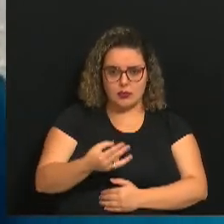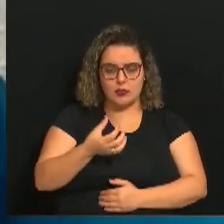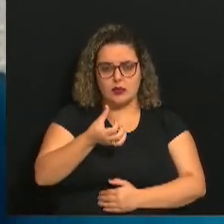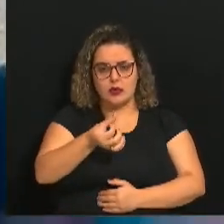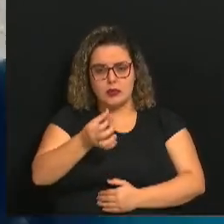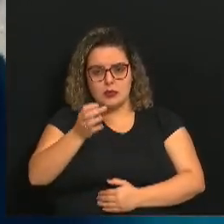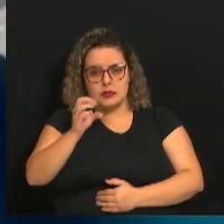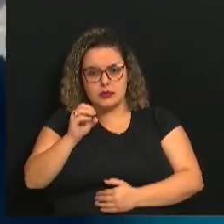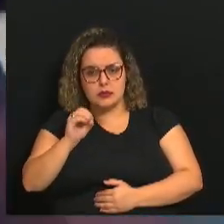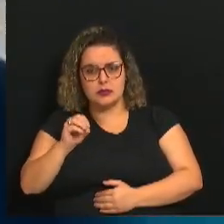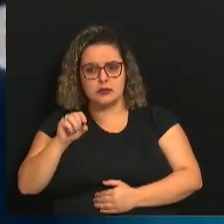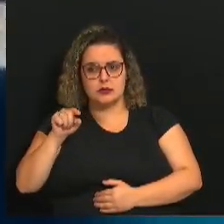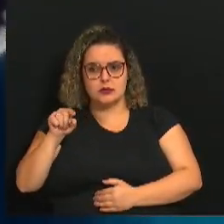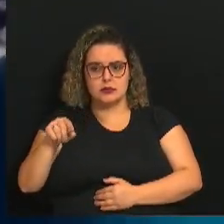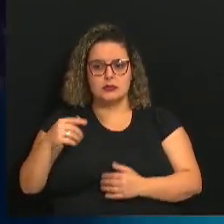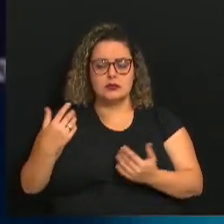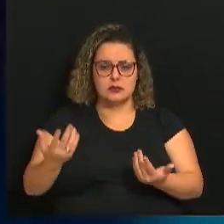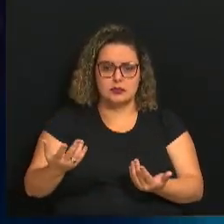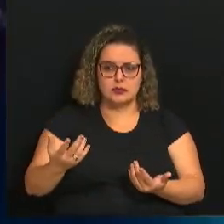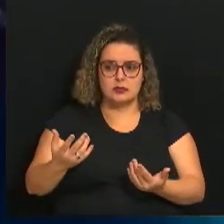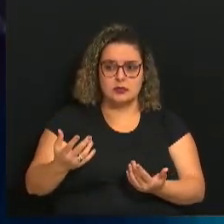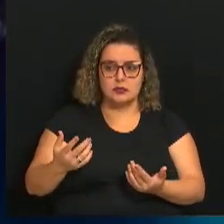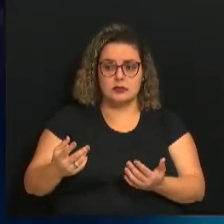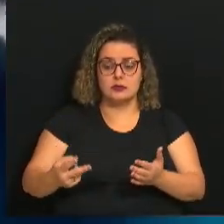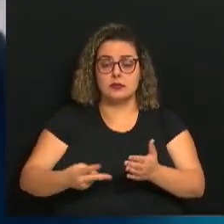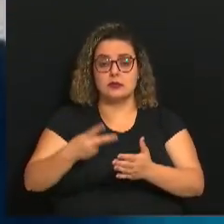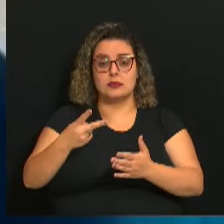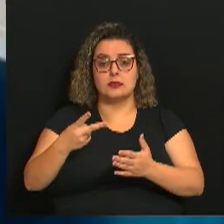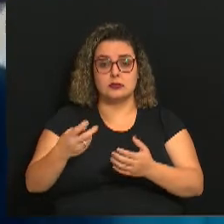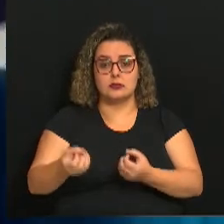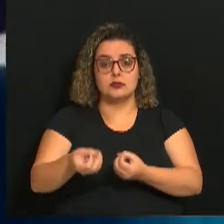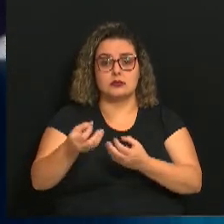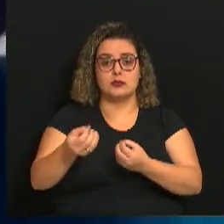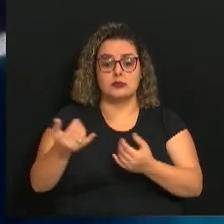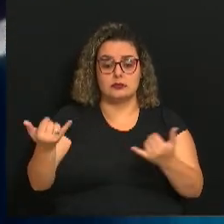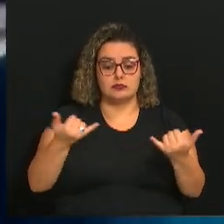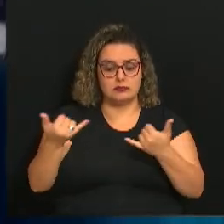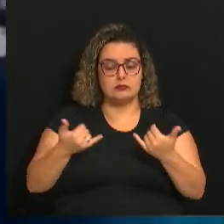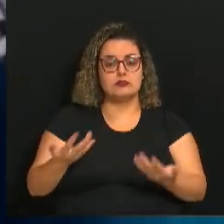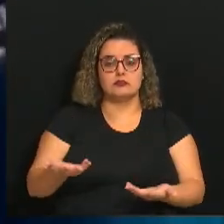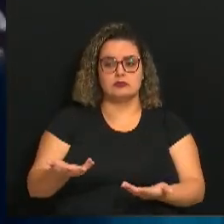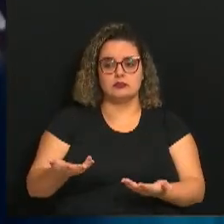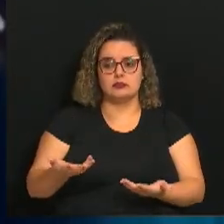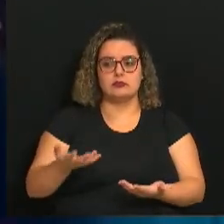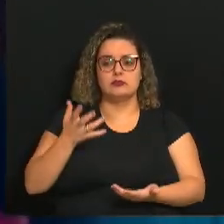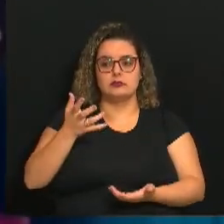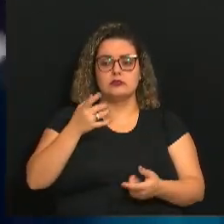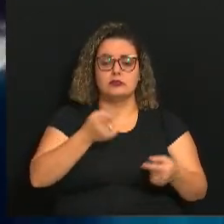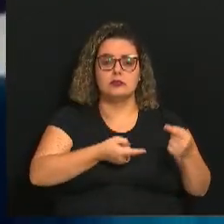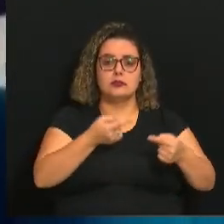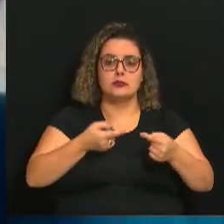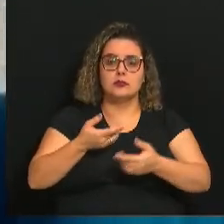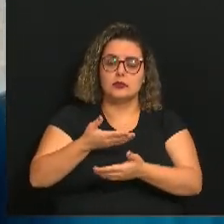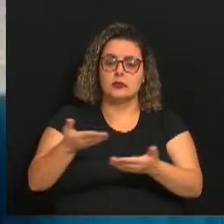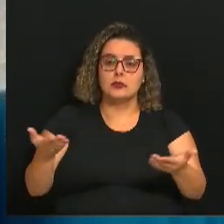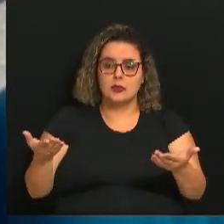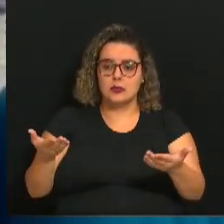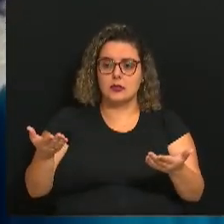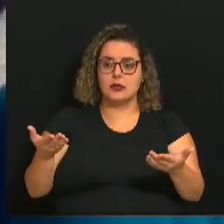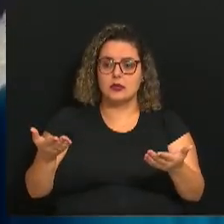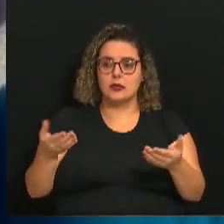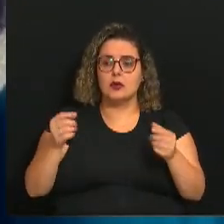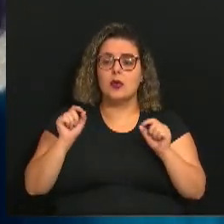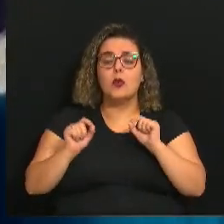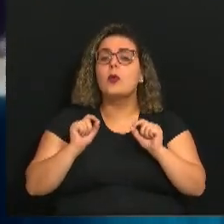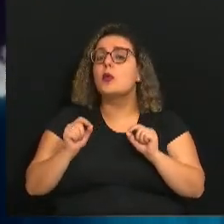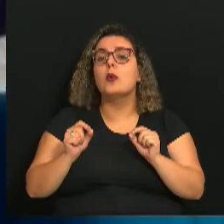prefeitura, né, segundo as informações que a gente estava tendo ali. Então, assim, eu estava querendo discutir com vocês essa situação,